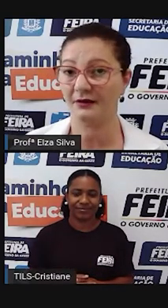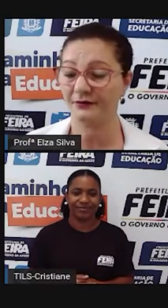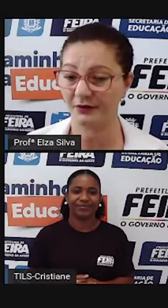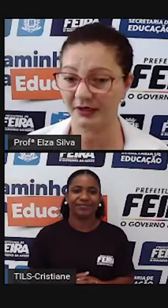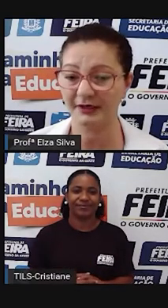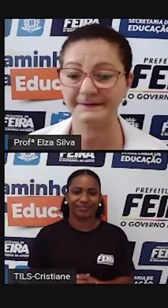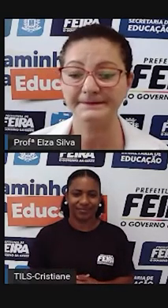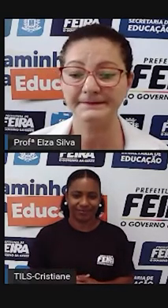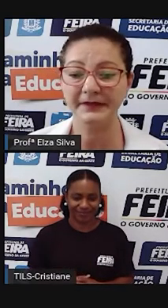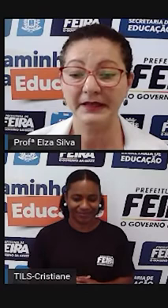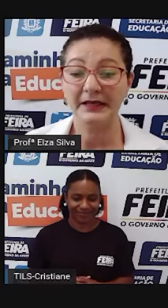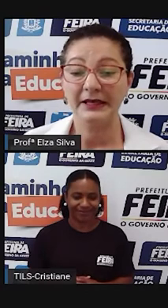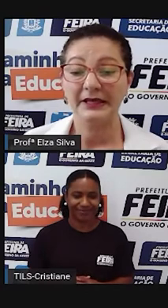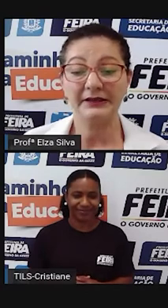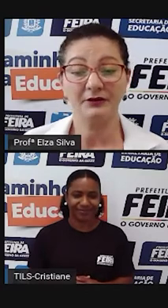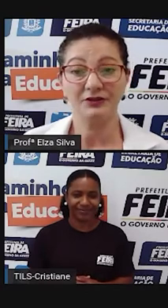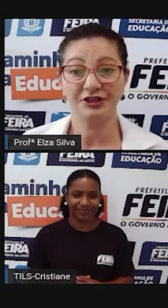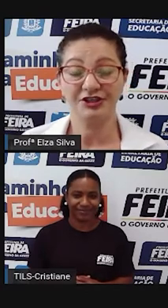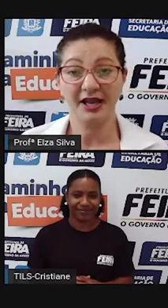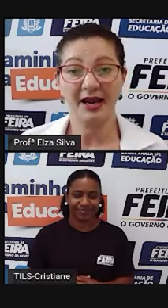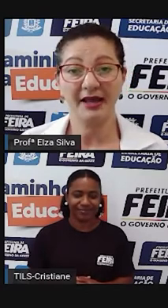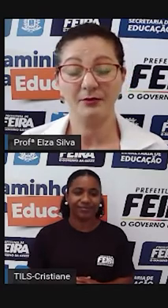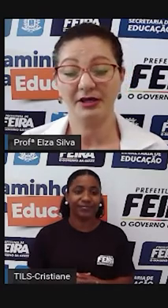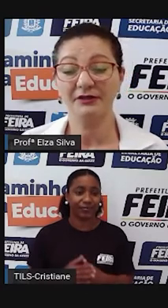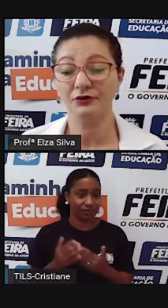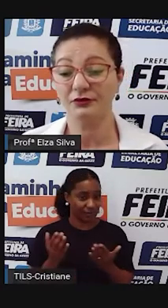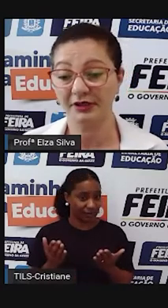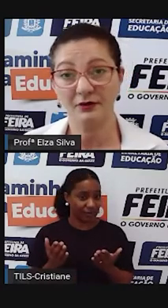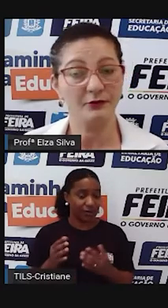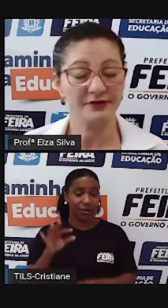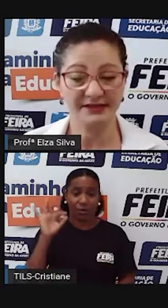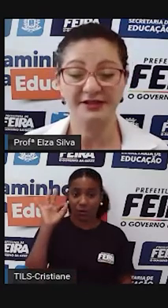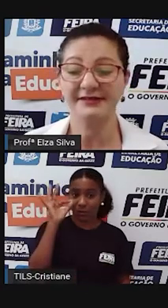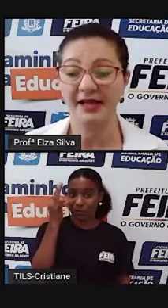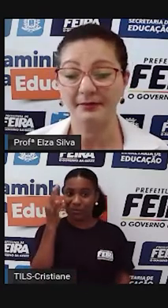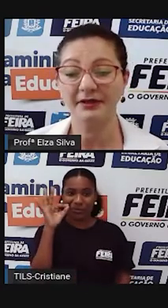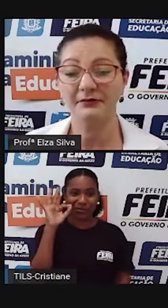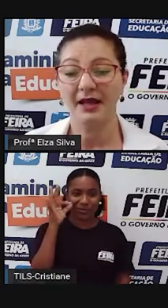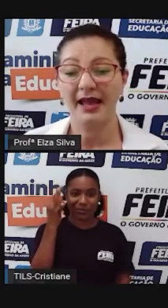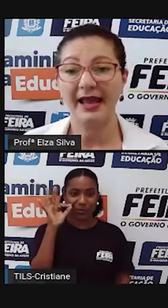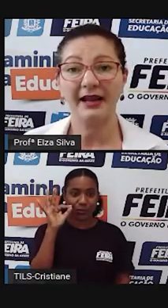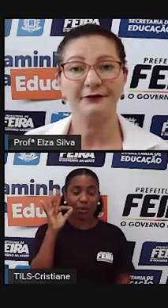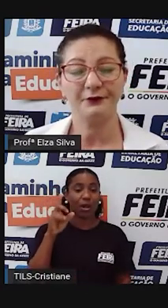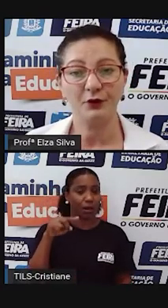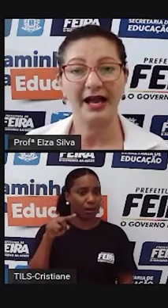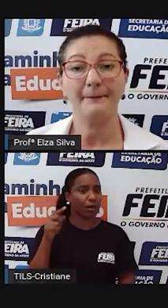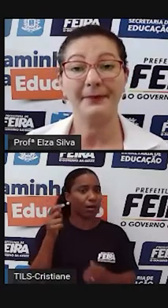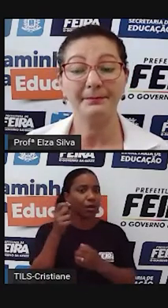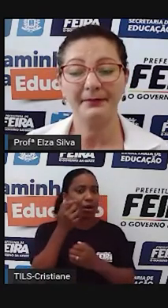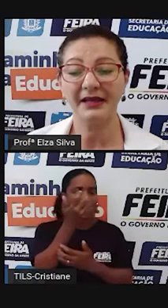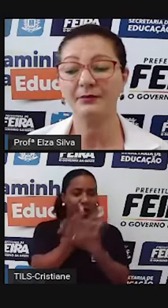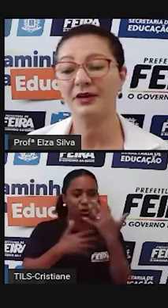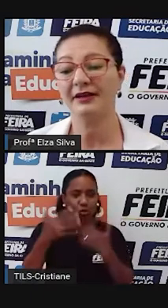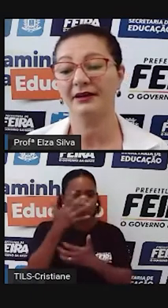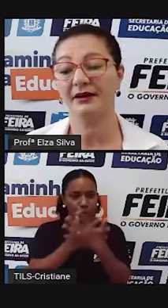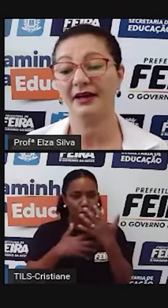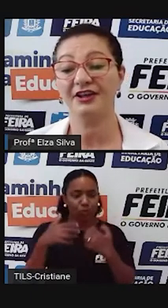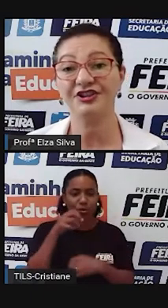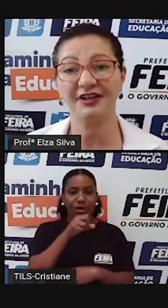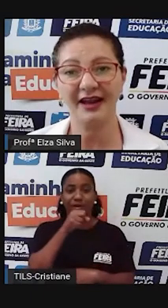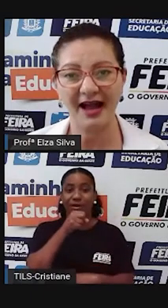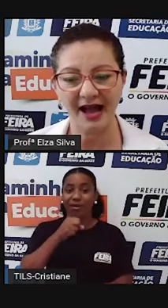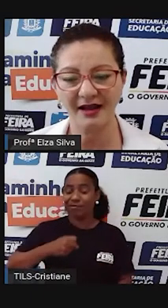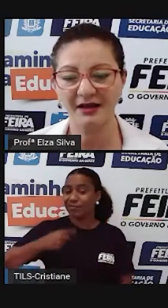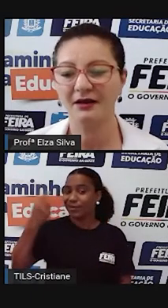in California. Então, gente, ela é uma cantora, como vocês já sabem. Ela foi a primeira mulher negra